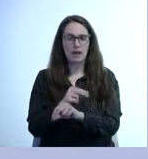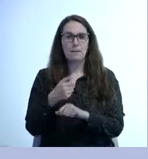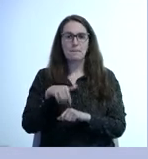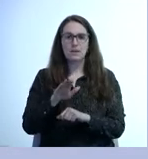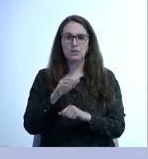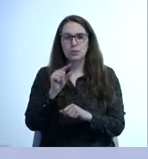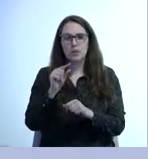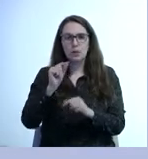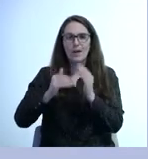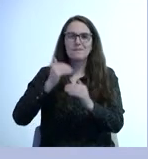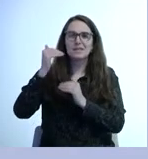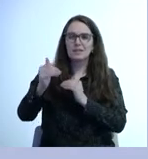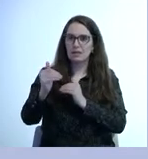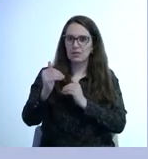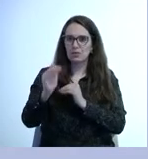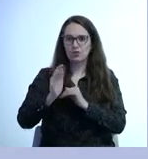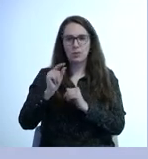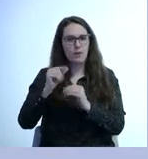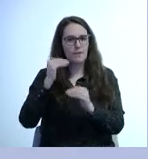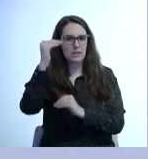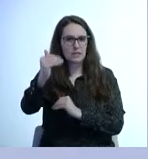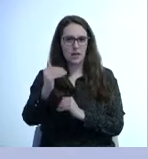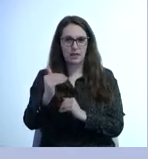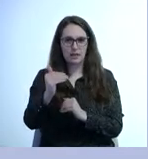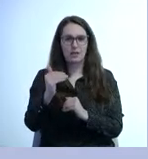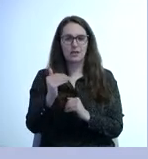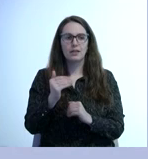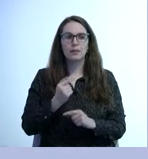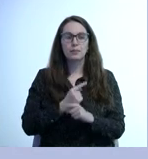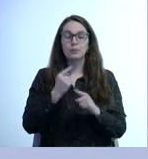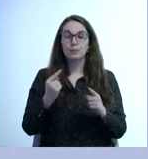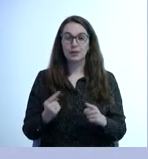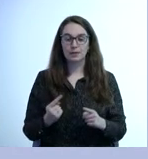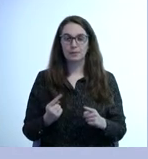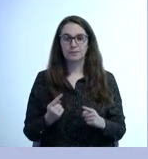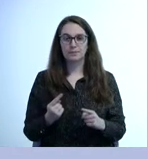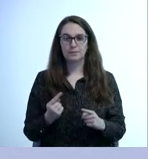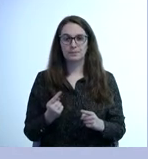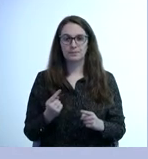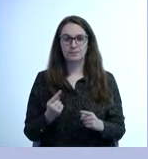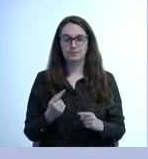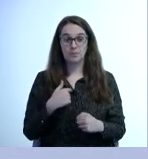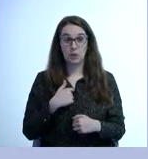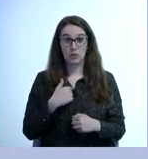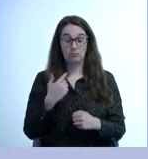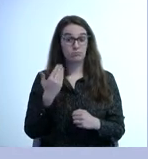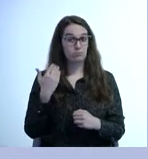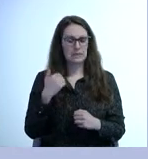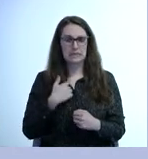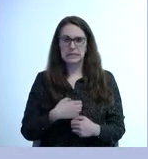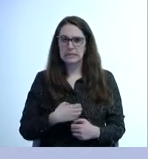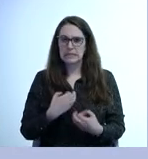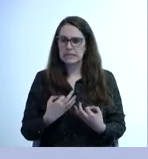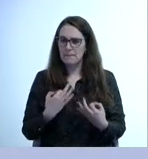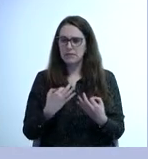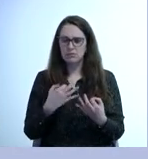já reinterpretada, de certo modo, porque uma coisa que sempre me